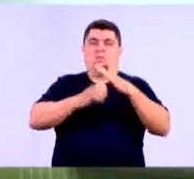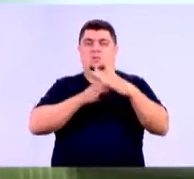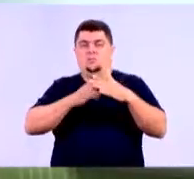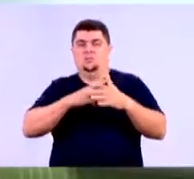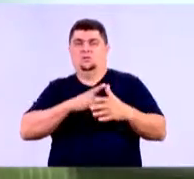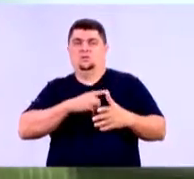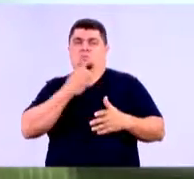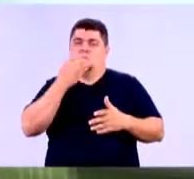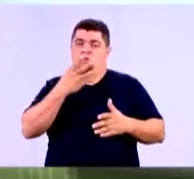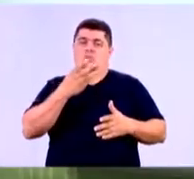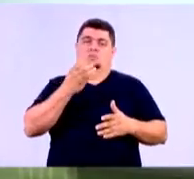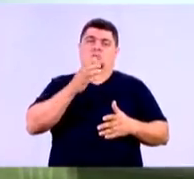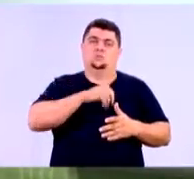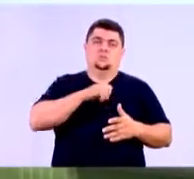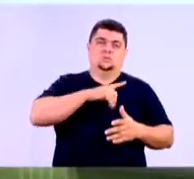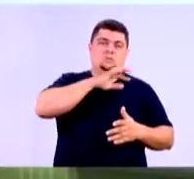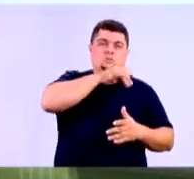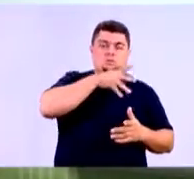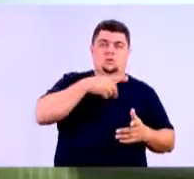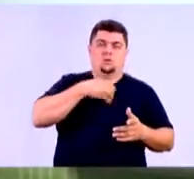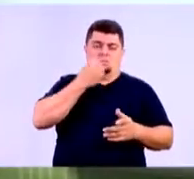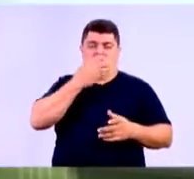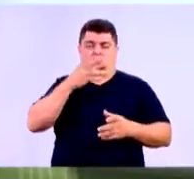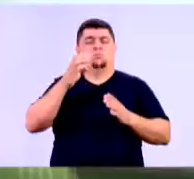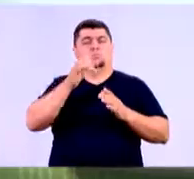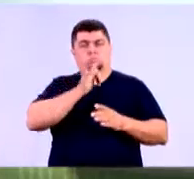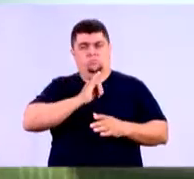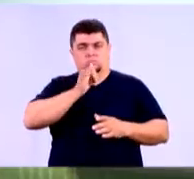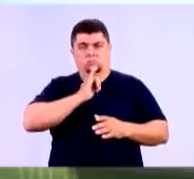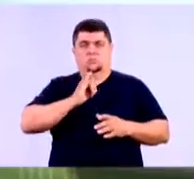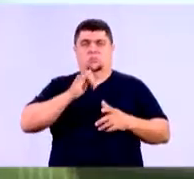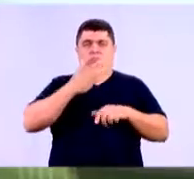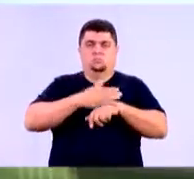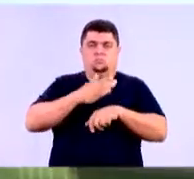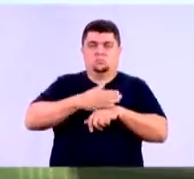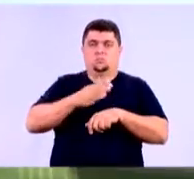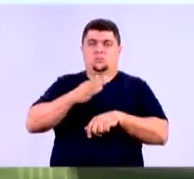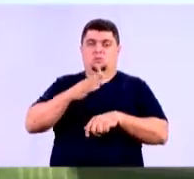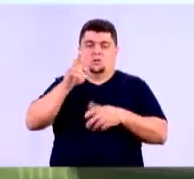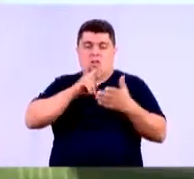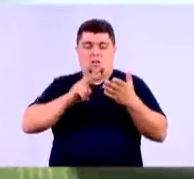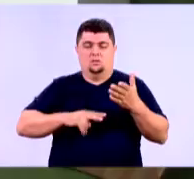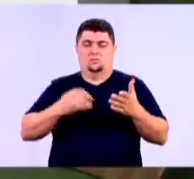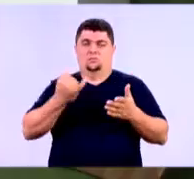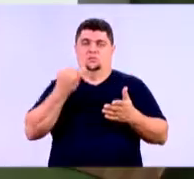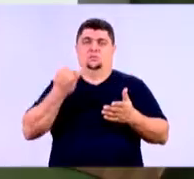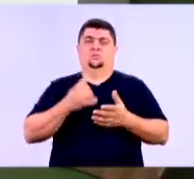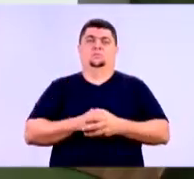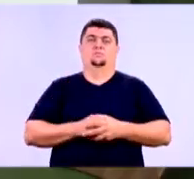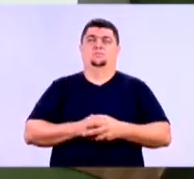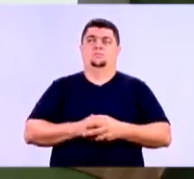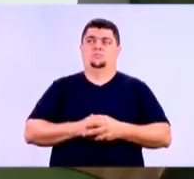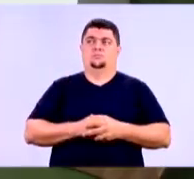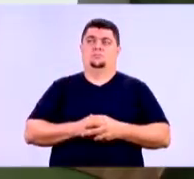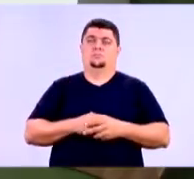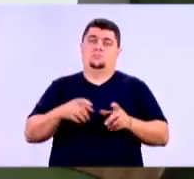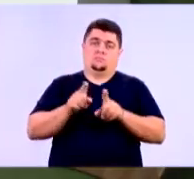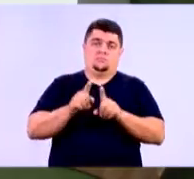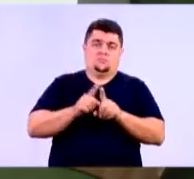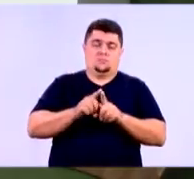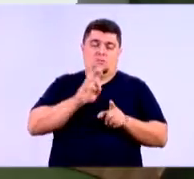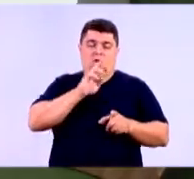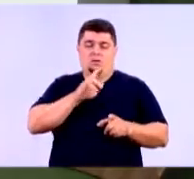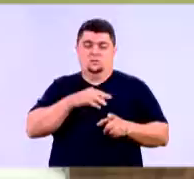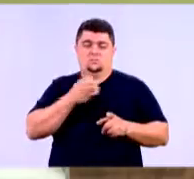está mal, por quê. Então, acho que é um bom exemplo, né, um bom exercício para a gente fazer essa leitura, né, da aula 4. Exatamente. É um bom exercício. Os